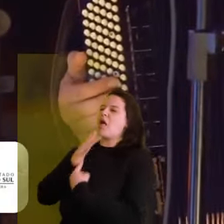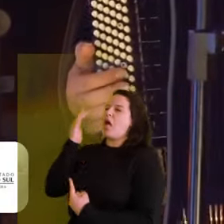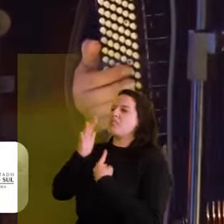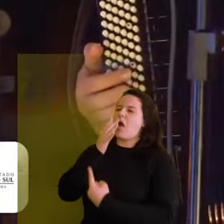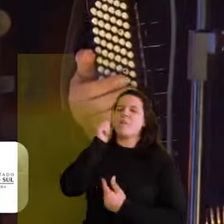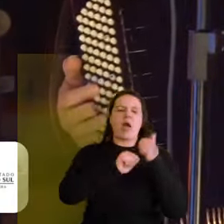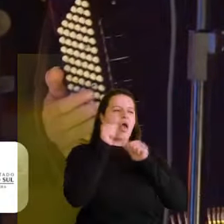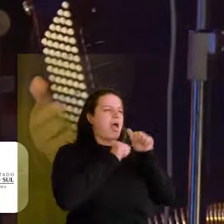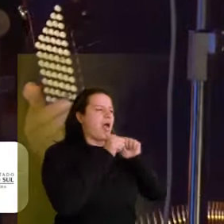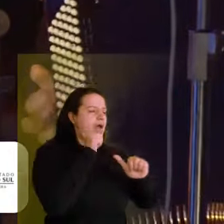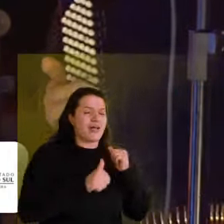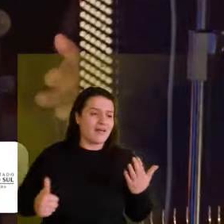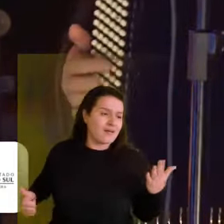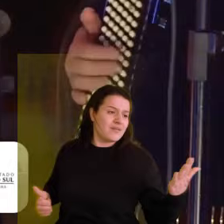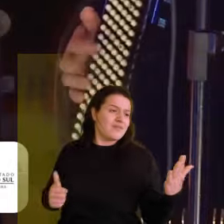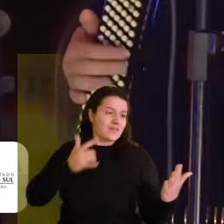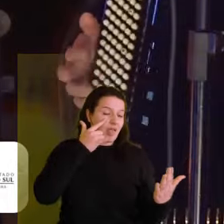se entregou.